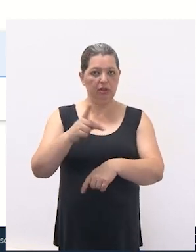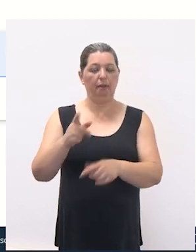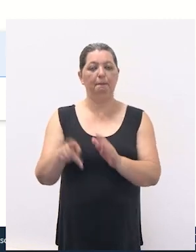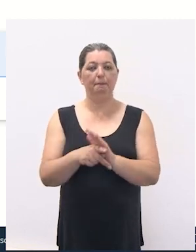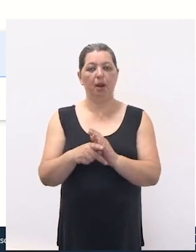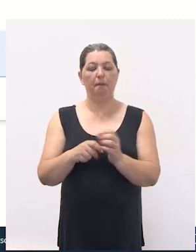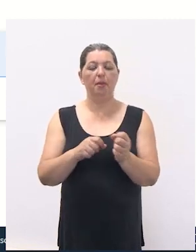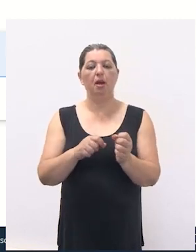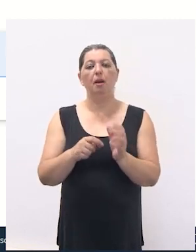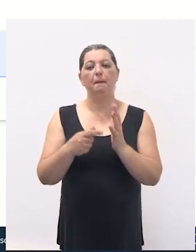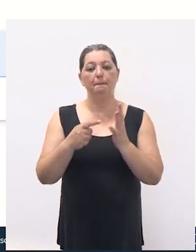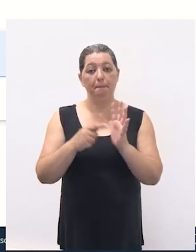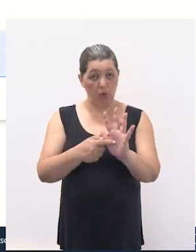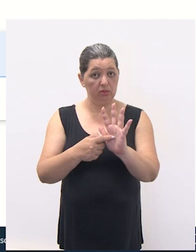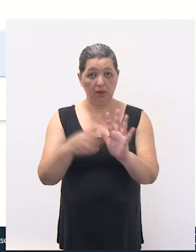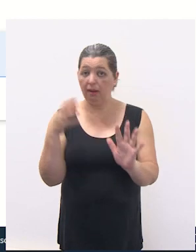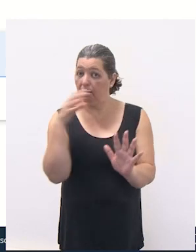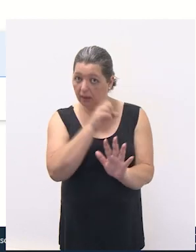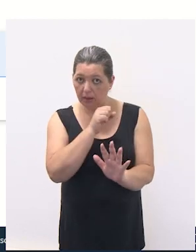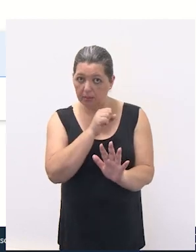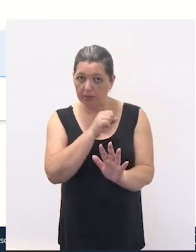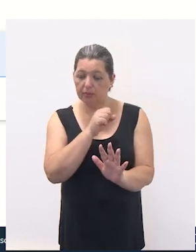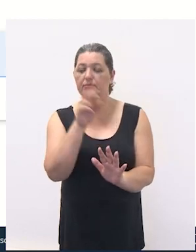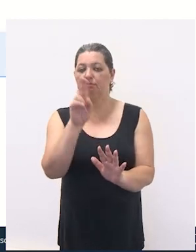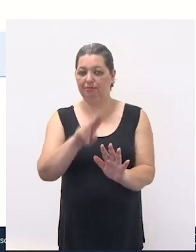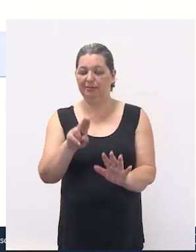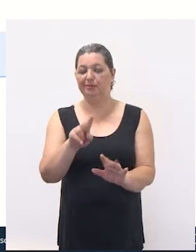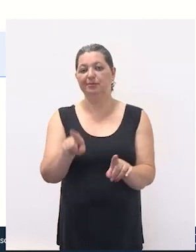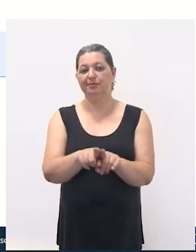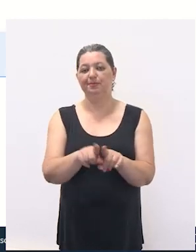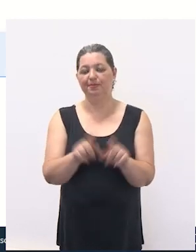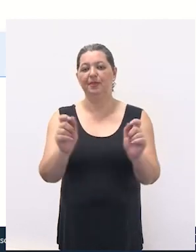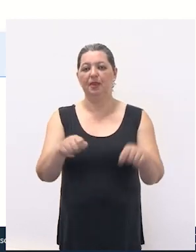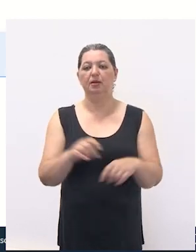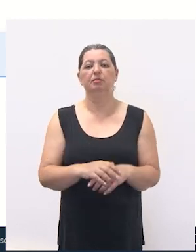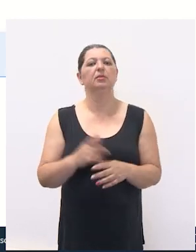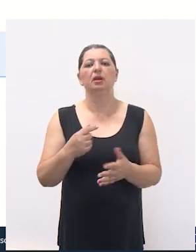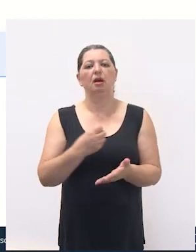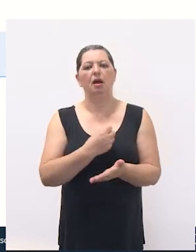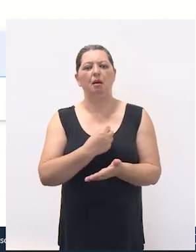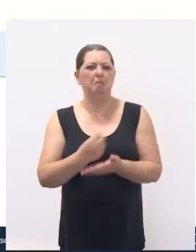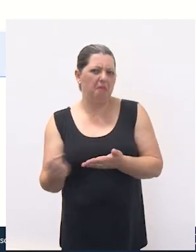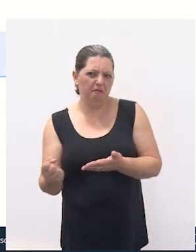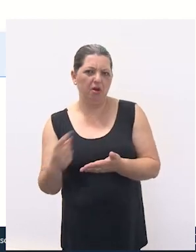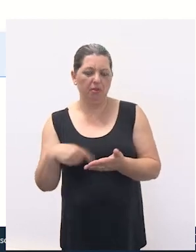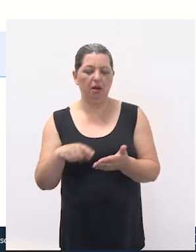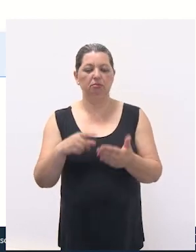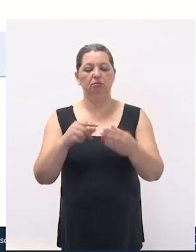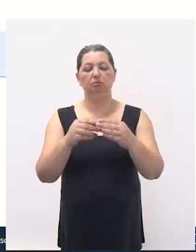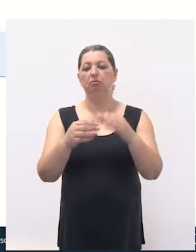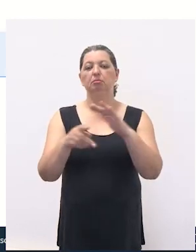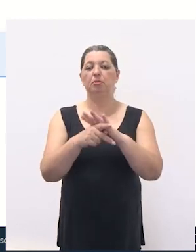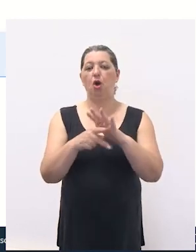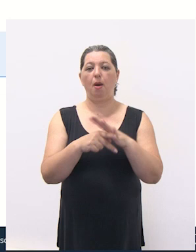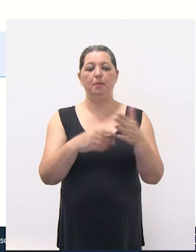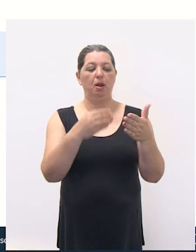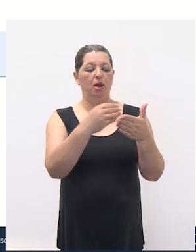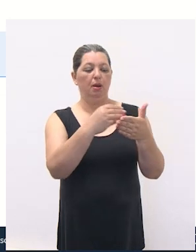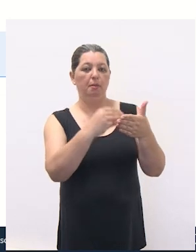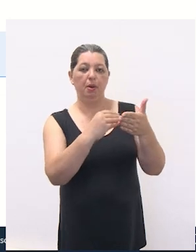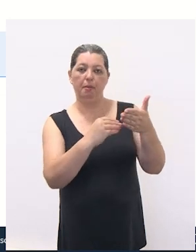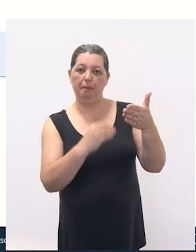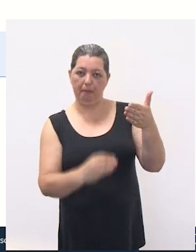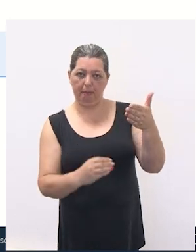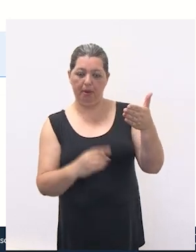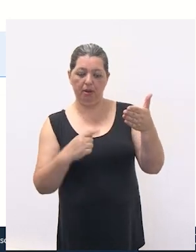usuário também a gente tem que fazer isso. Então, o que já passou a gente vai deixando para baixo e o que está em curso a gente põe para